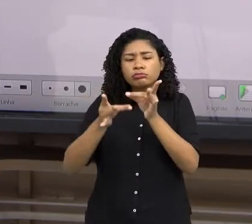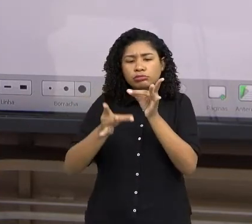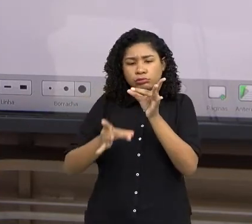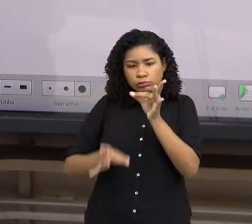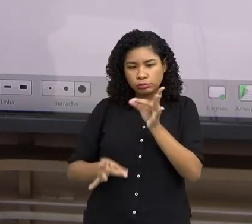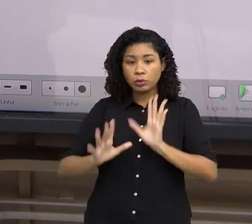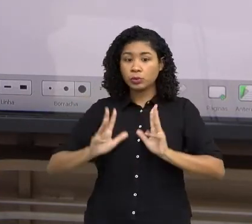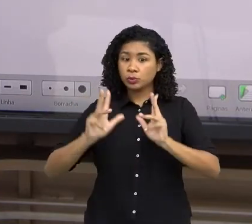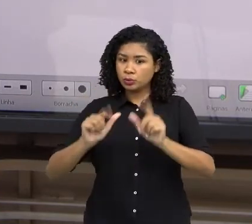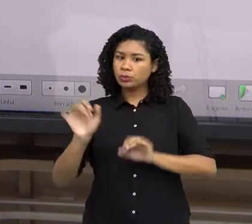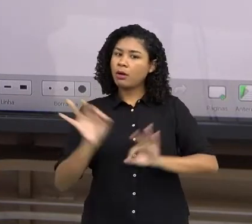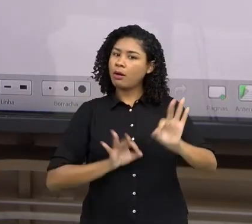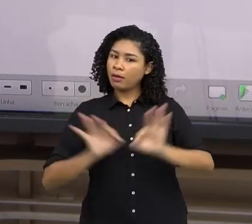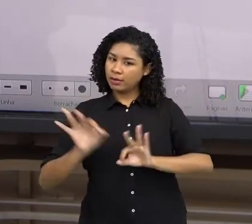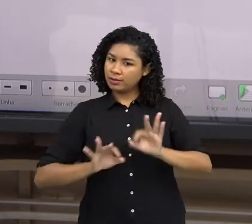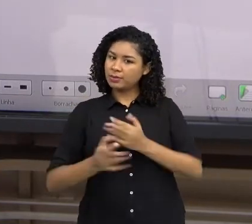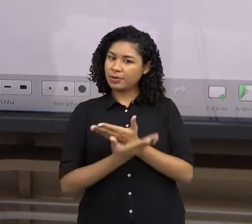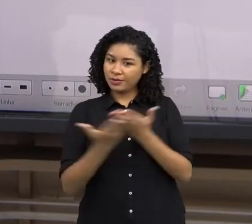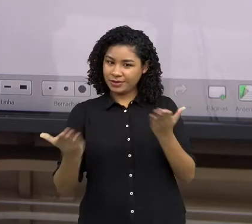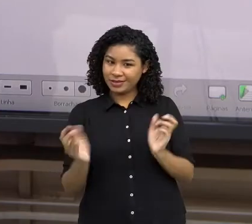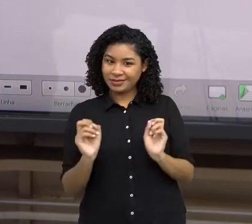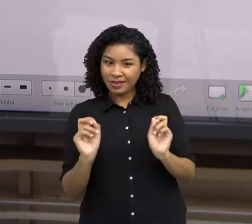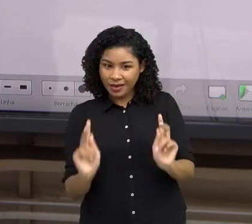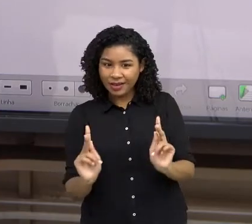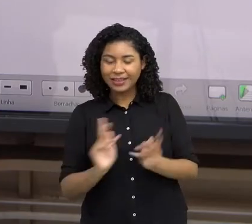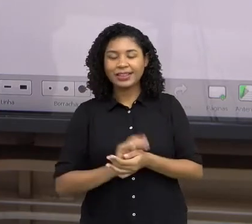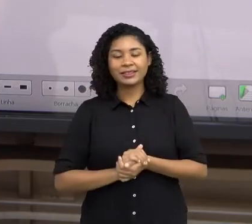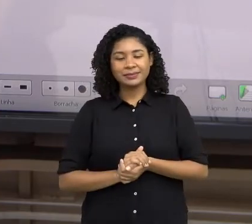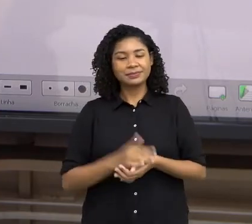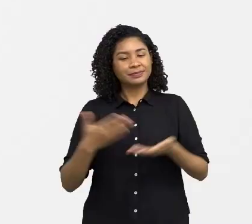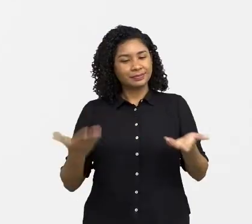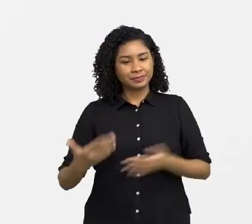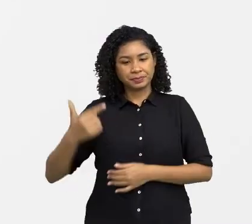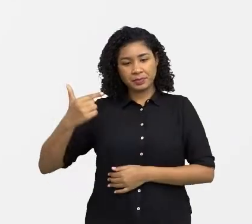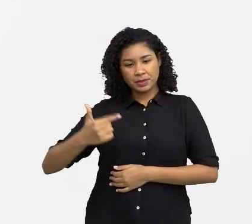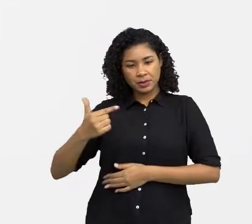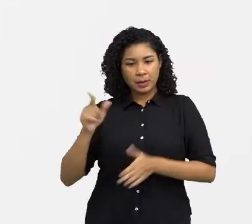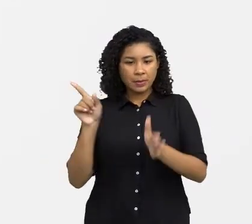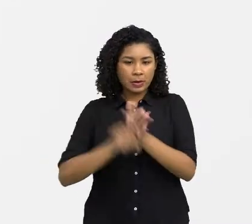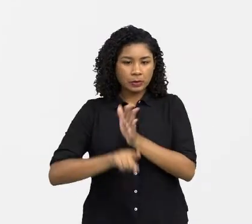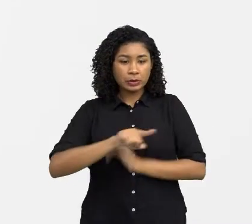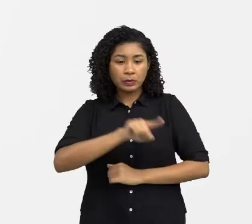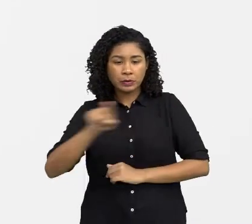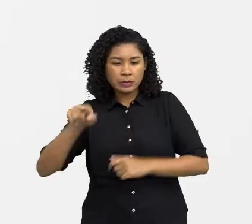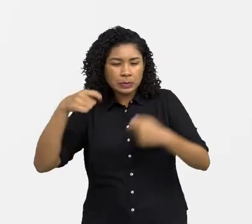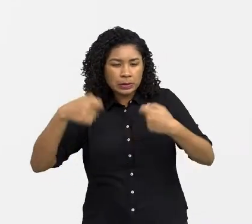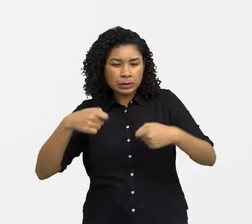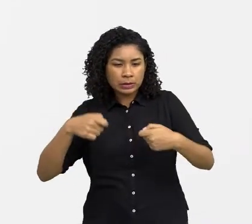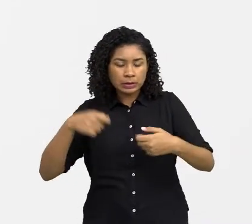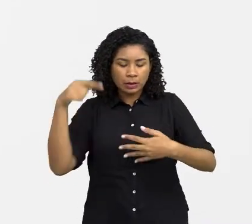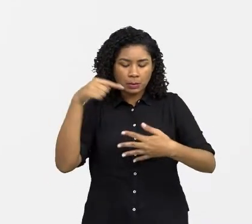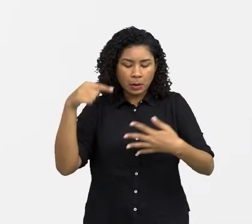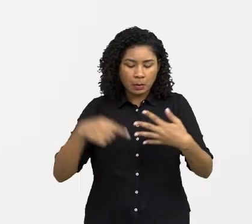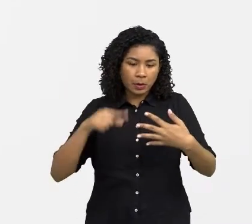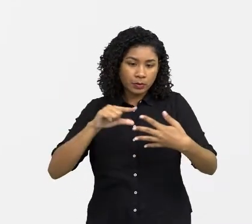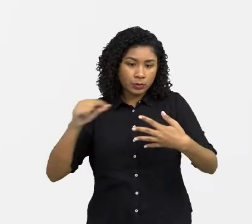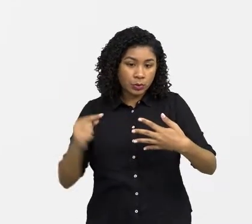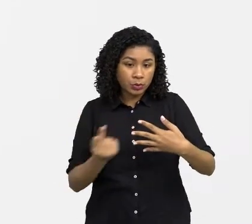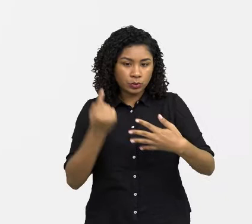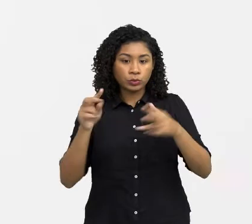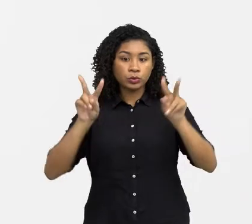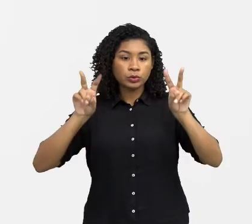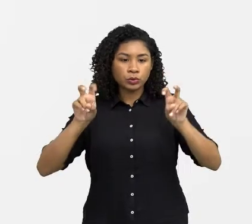organizado para vocês. Segunda questão, então, era para você marcar a alternativa correta sobre a